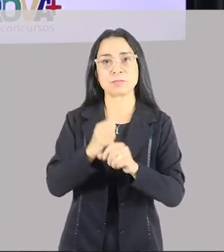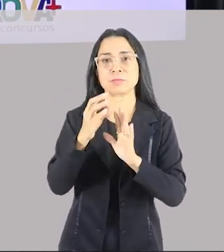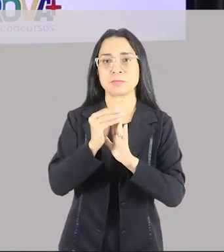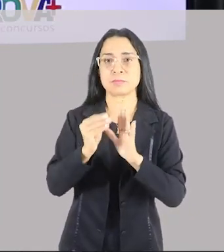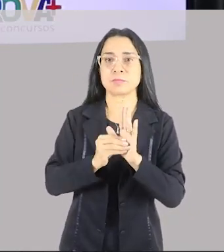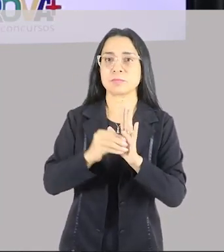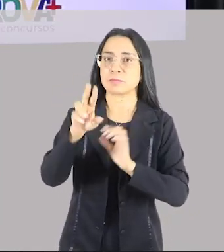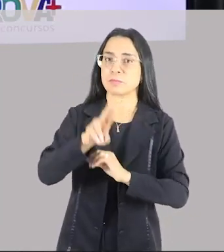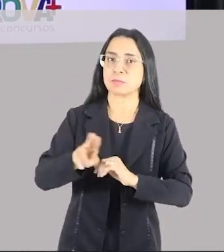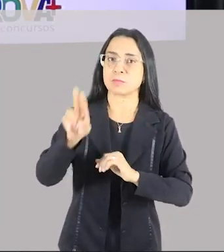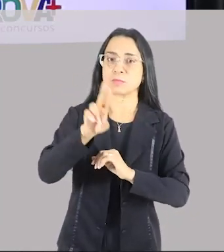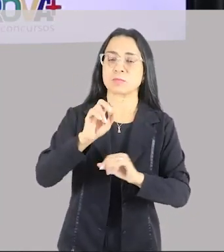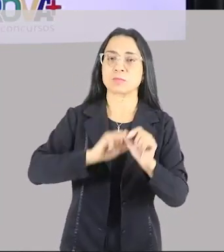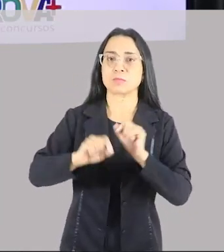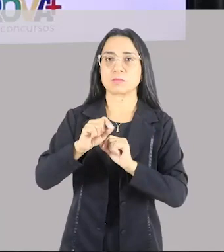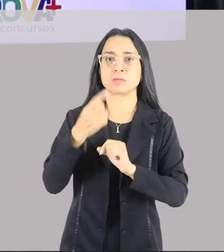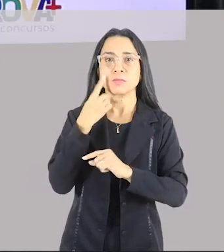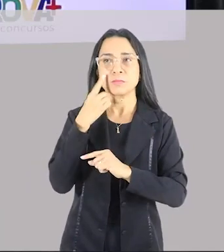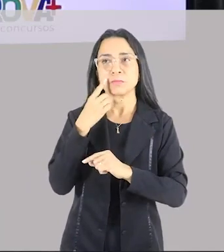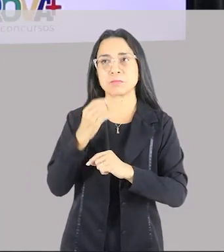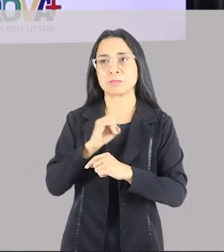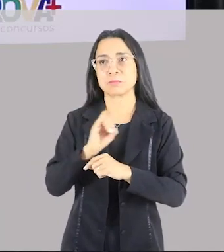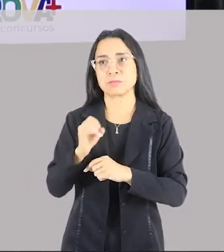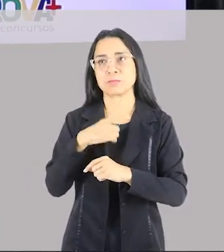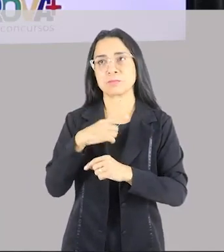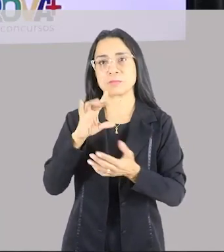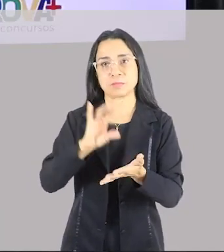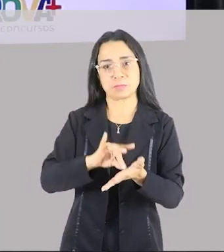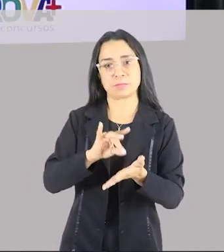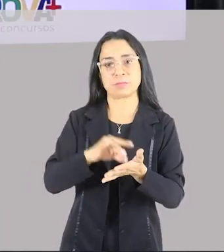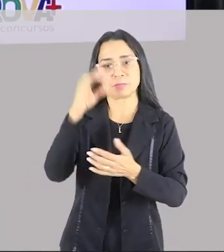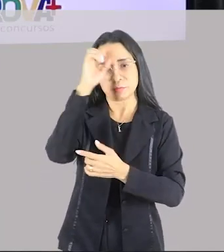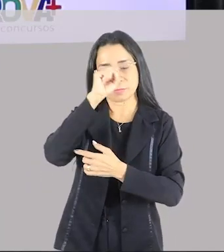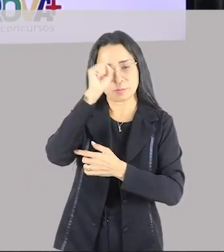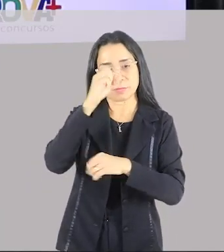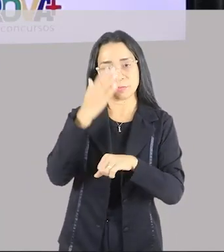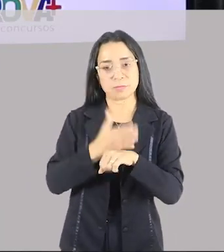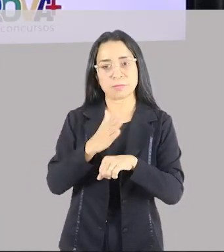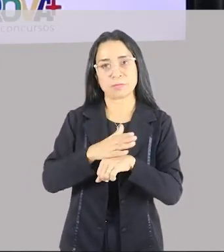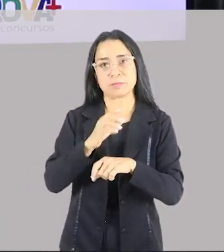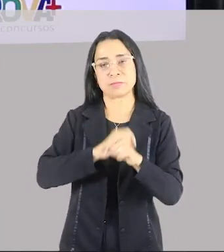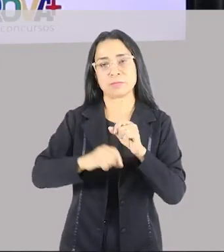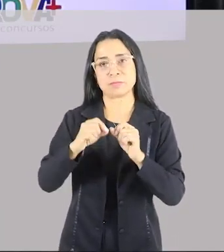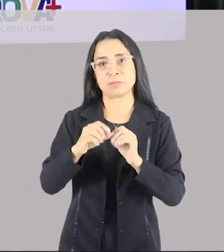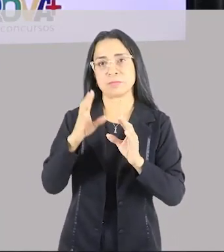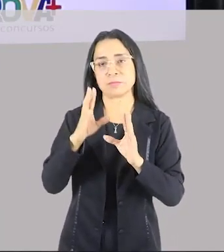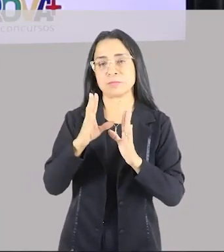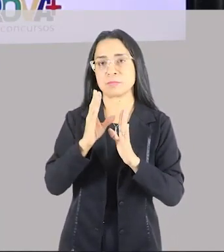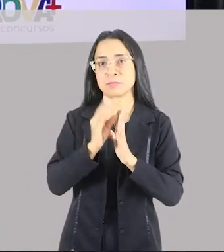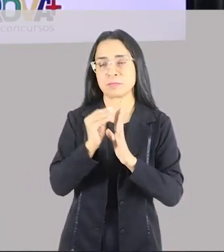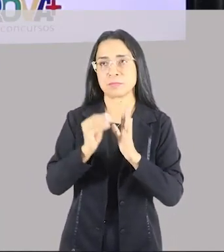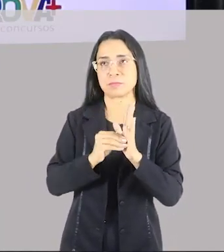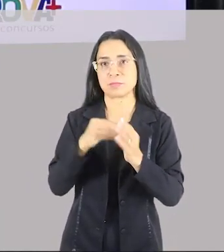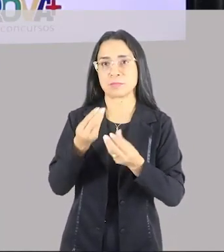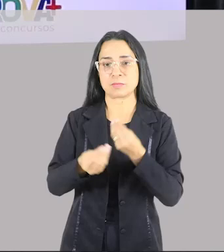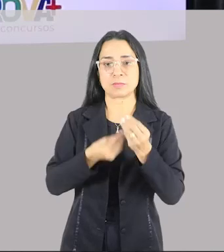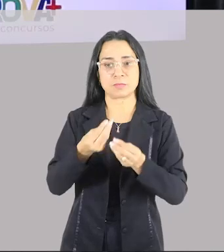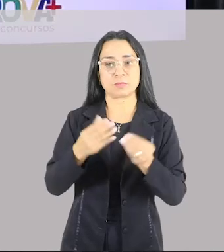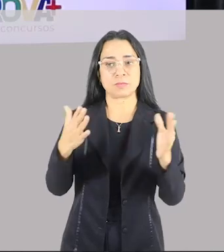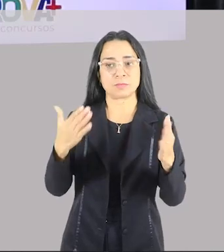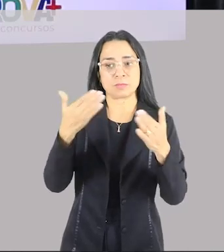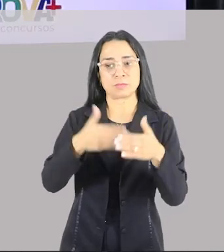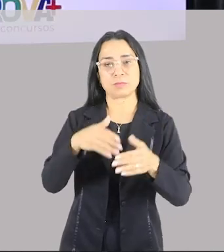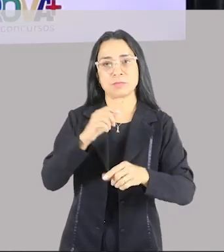apliquem e definam se vocês realmente aprenderam ou não e pratiquem o conteúdo como se fossem numa prova